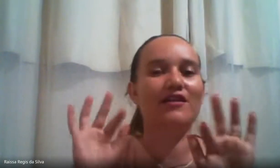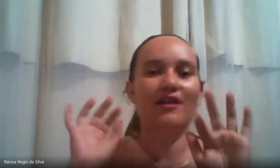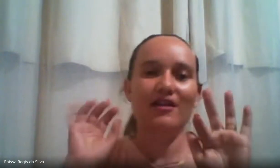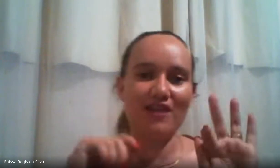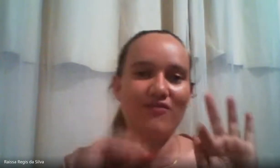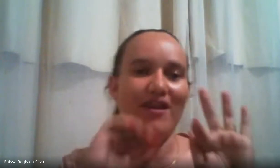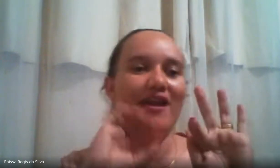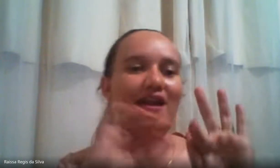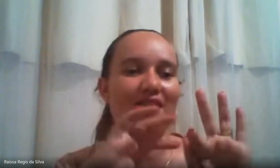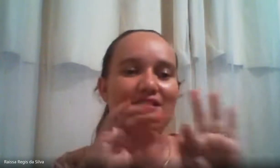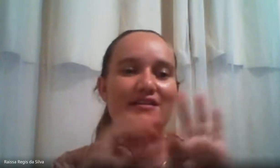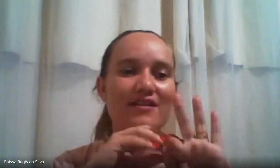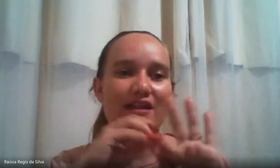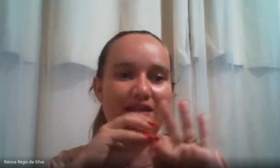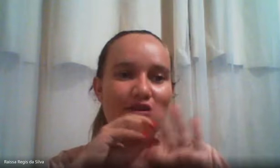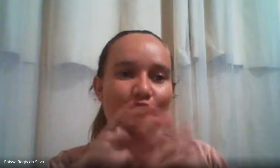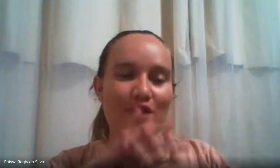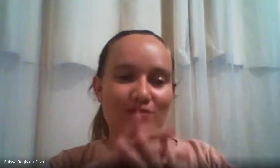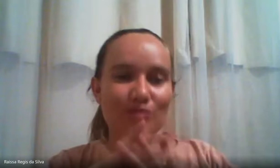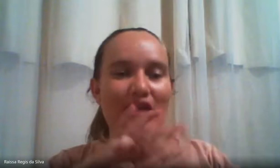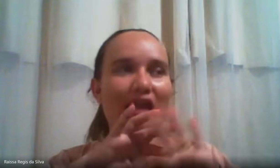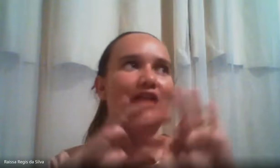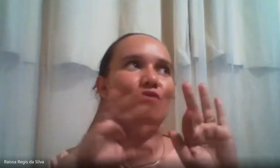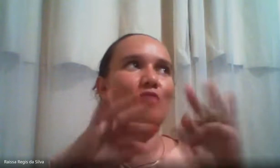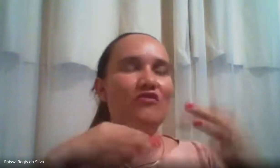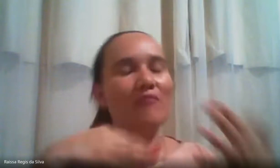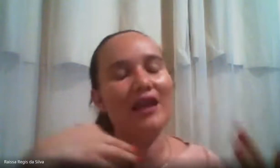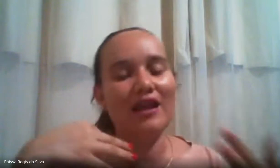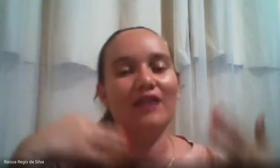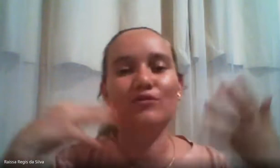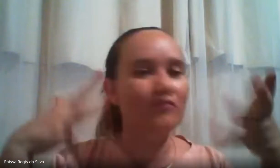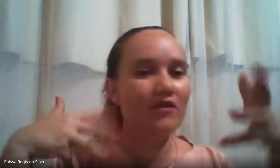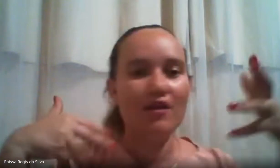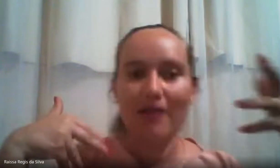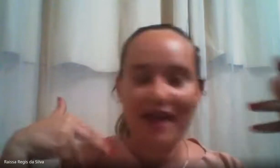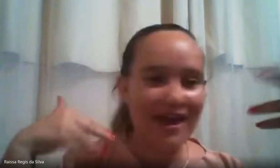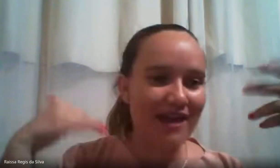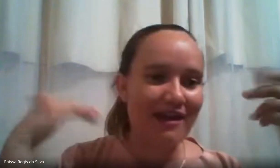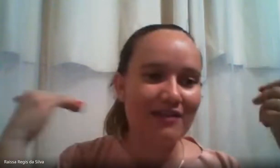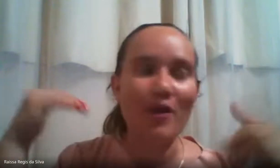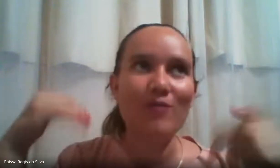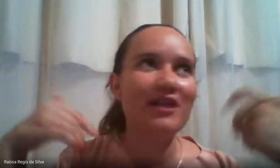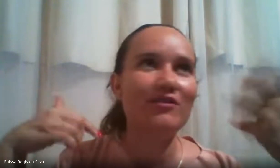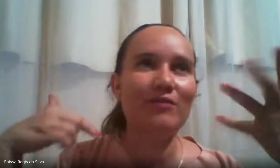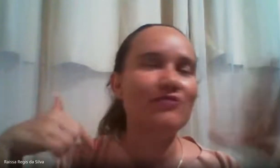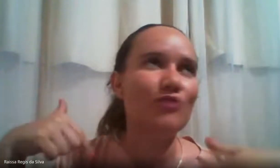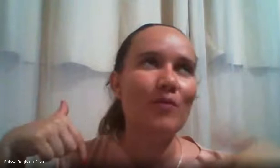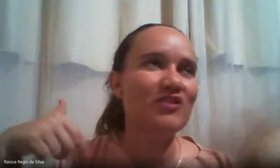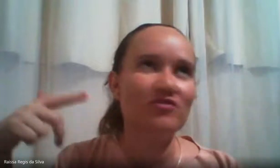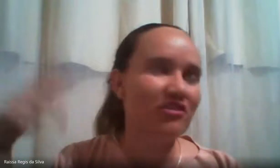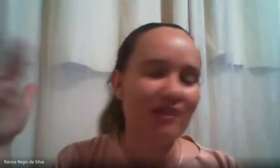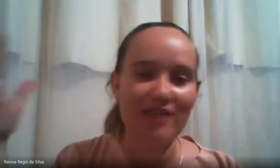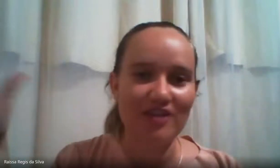que escrever cada configuração do dedo, movimento. É, não é uma língua também